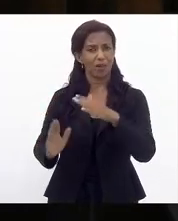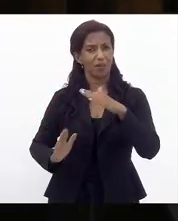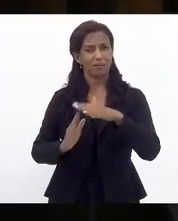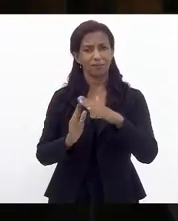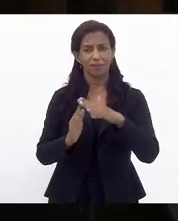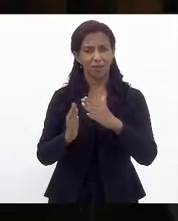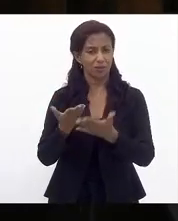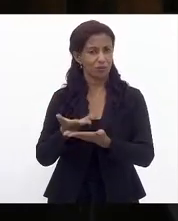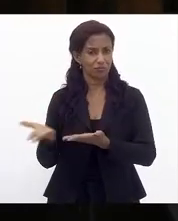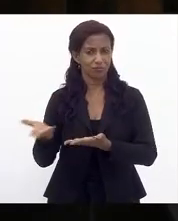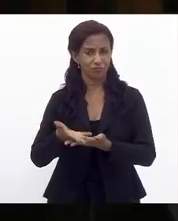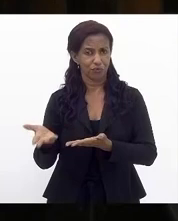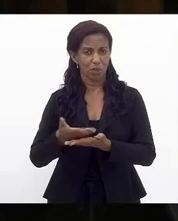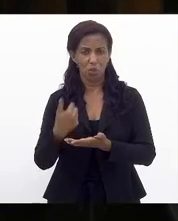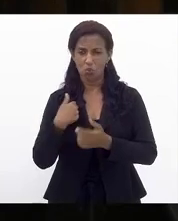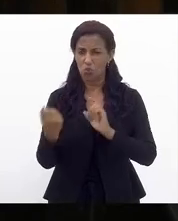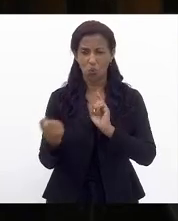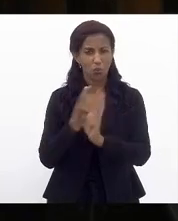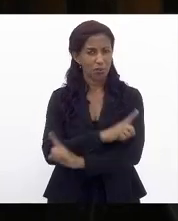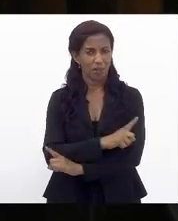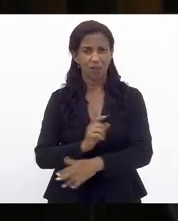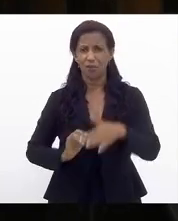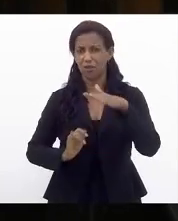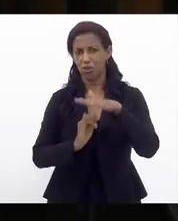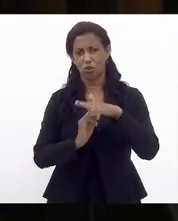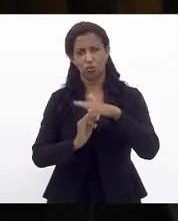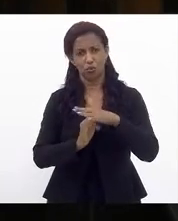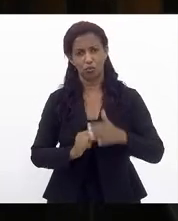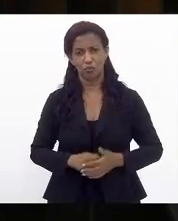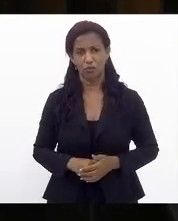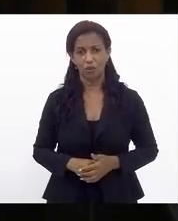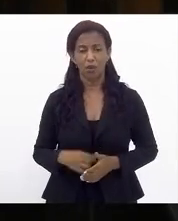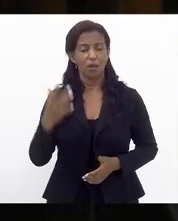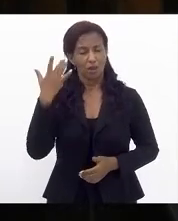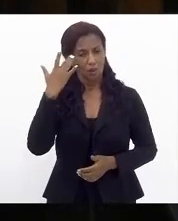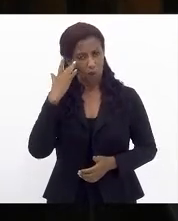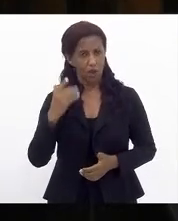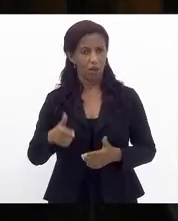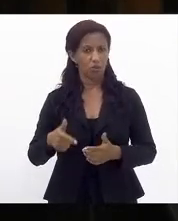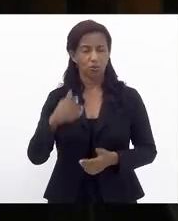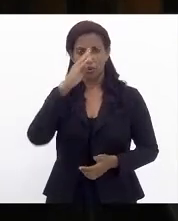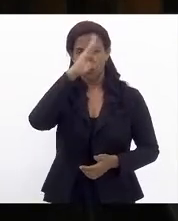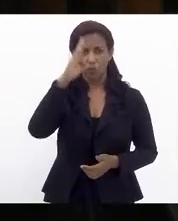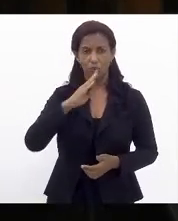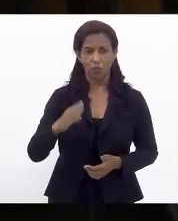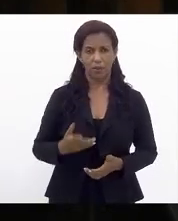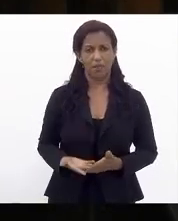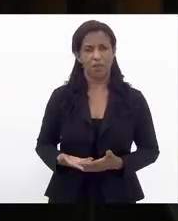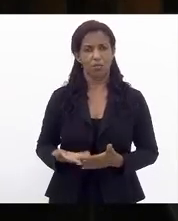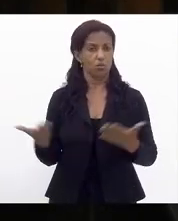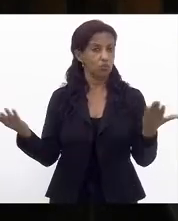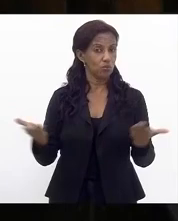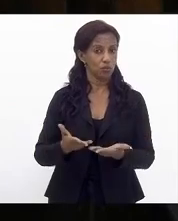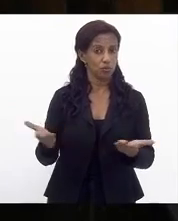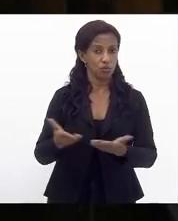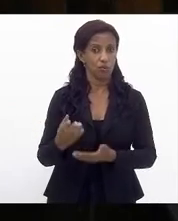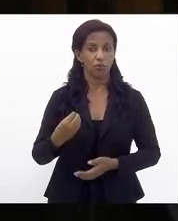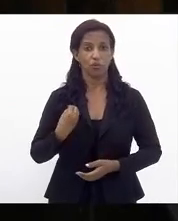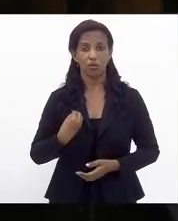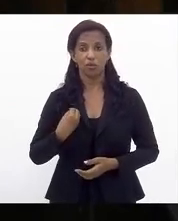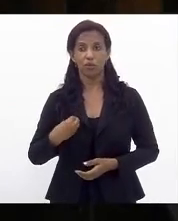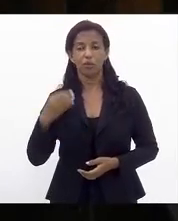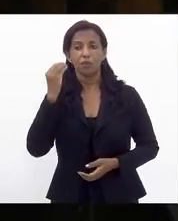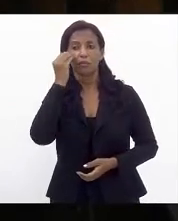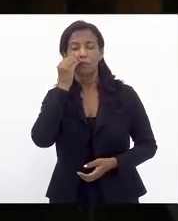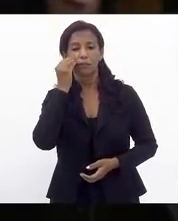teto de gasto né contrário essa Instituto acho que ele inclusive no Brasil Contemporâneo não é nós